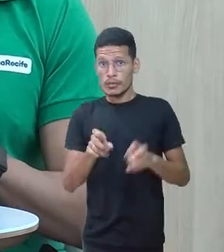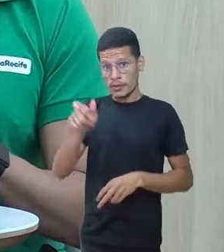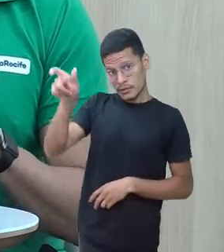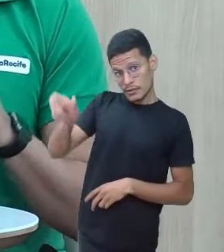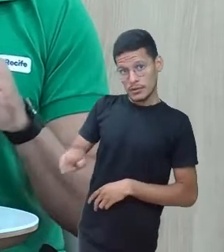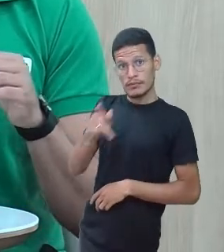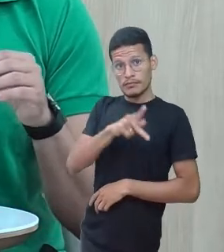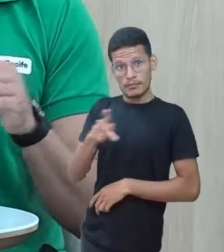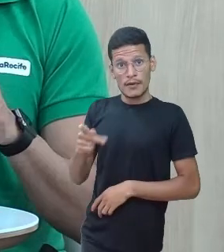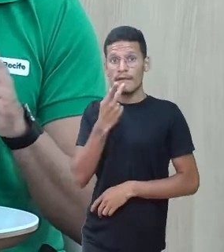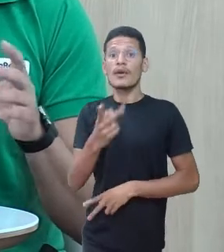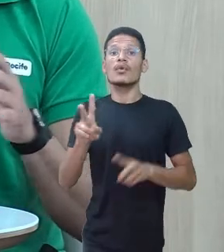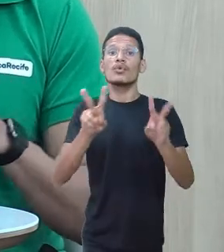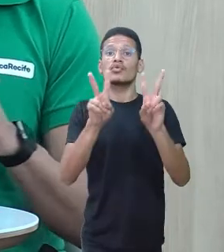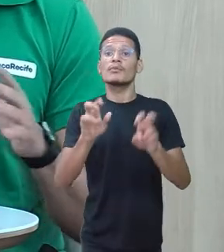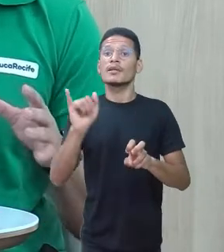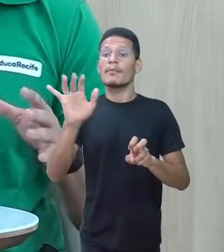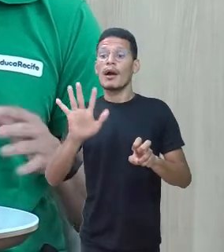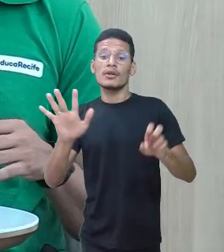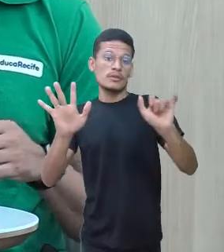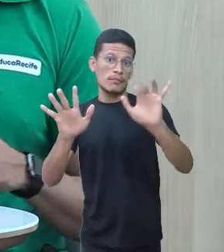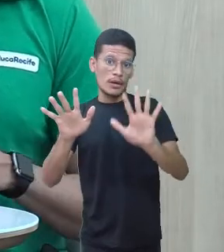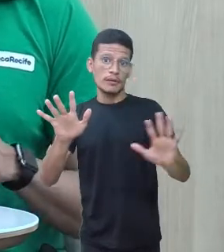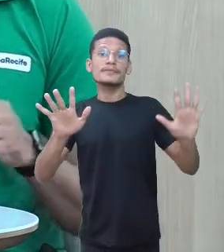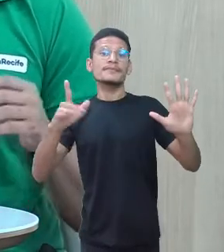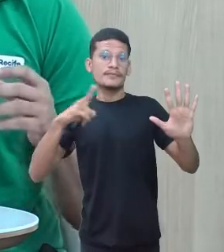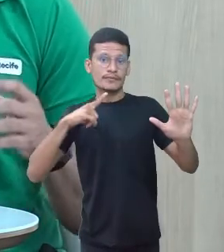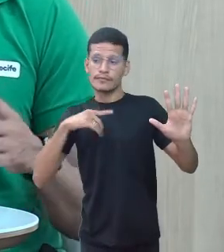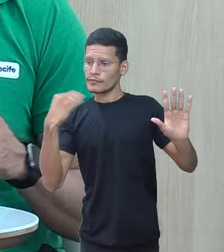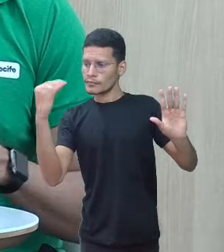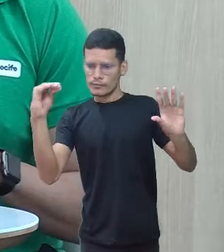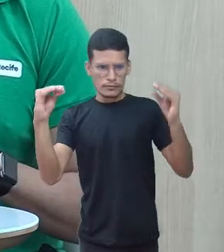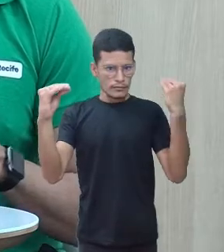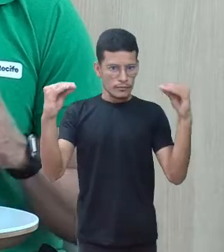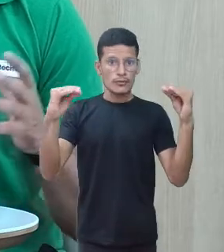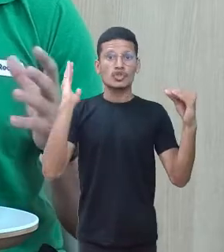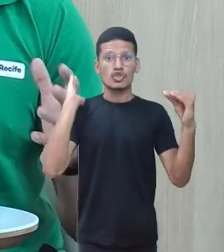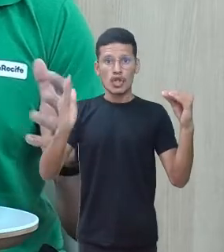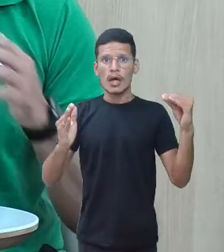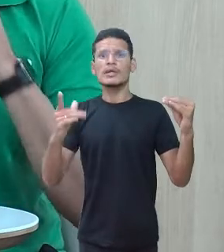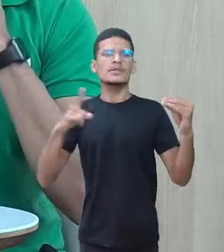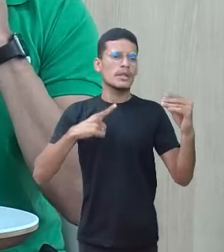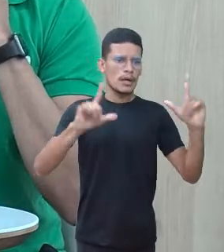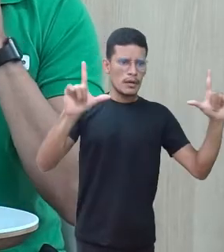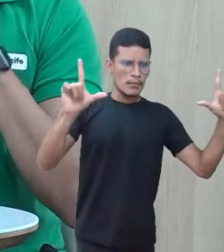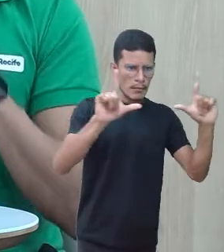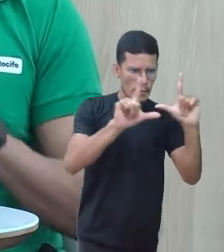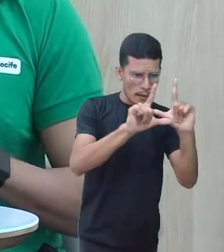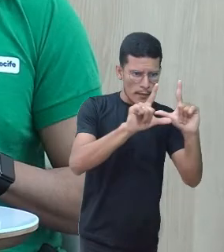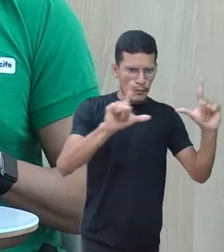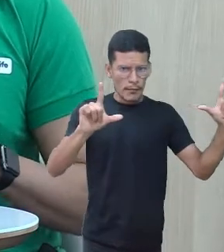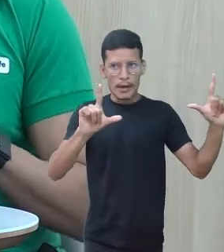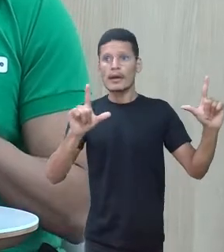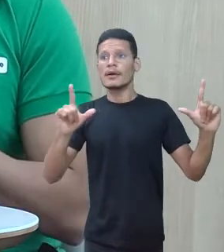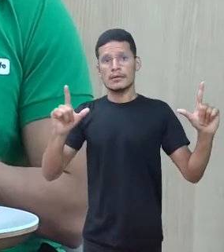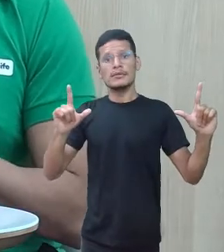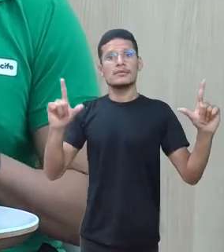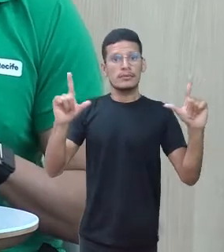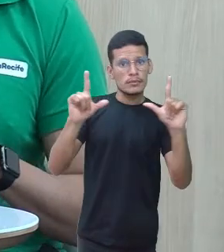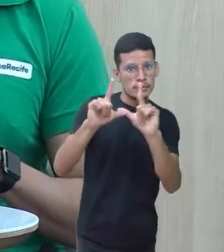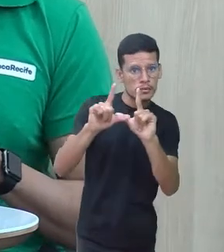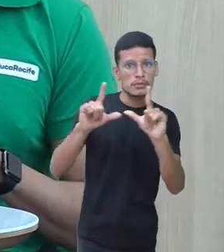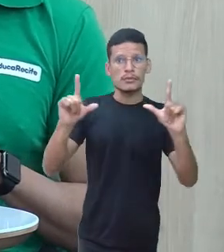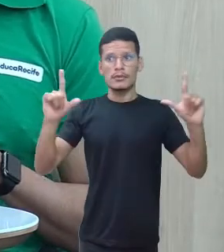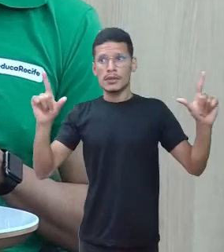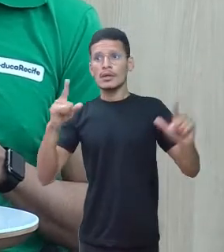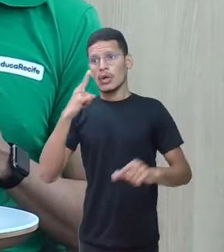falou aí, em relação a essas duas imagens que ela colocou e que ela estava ampliando, né, uma das imagens e reduzindo a